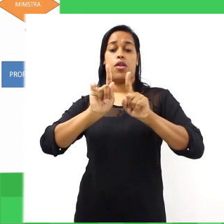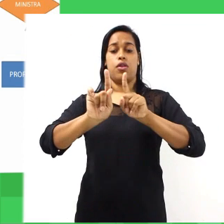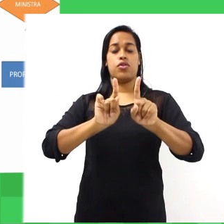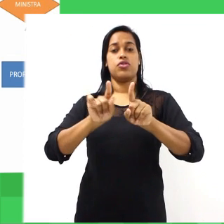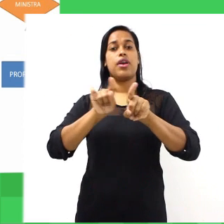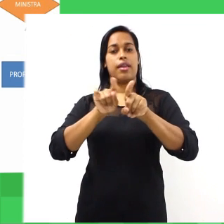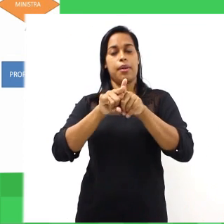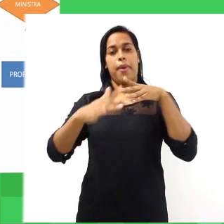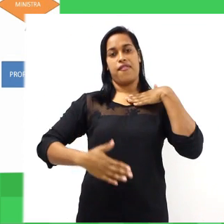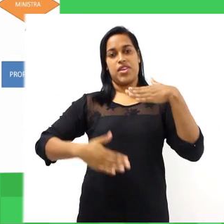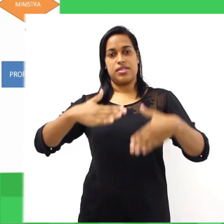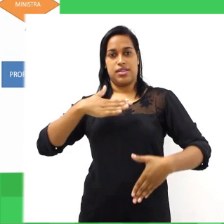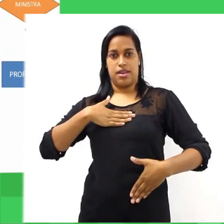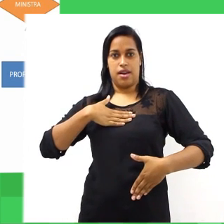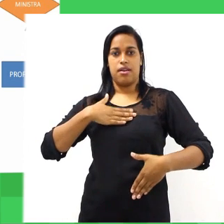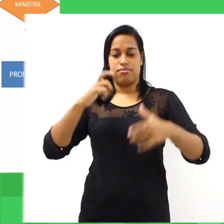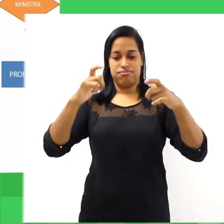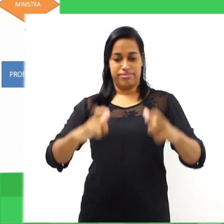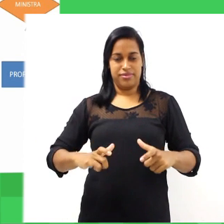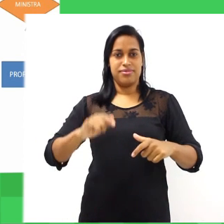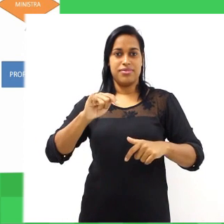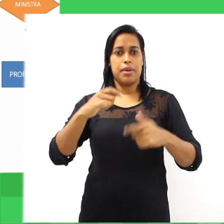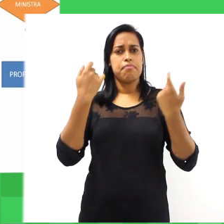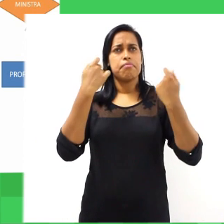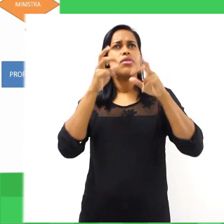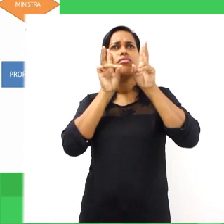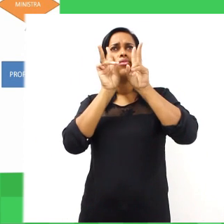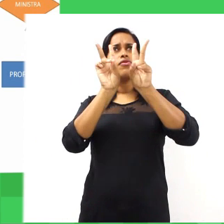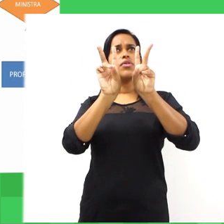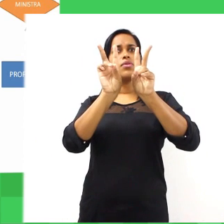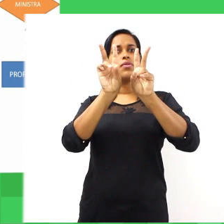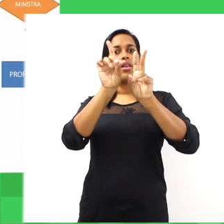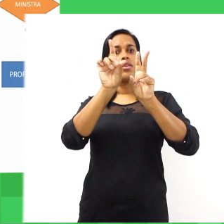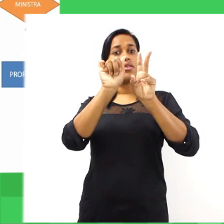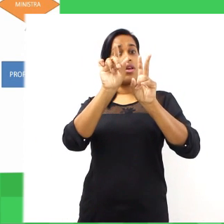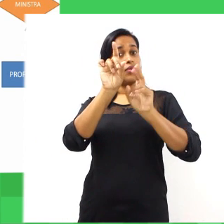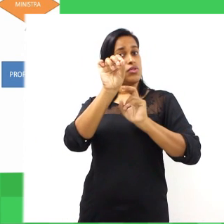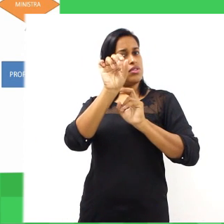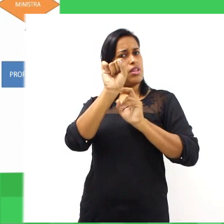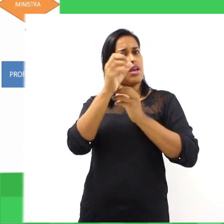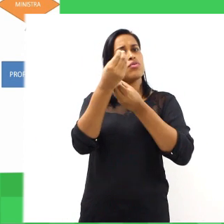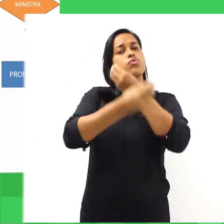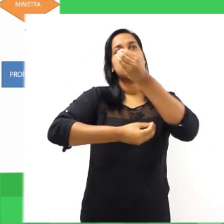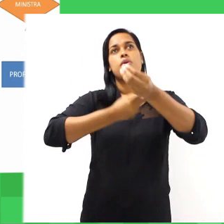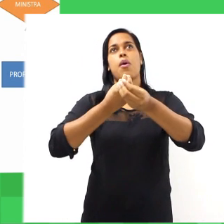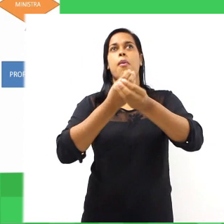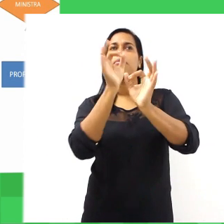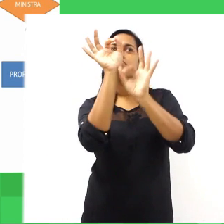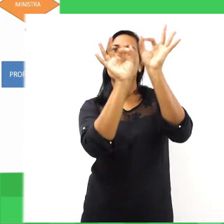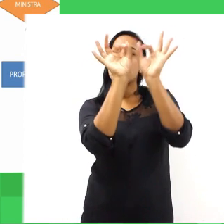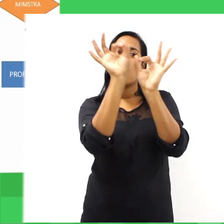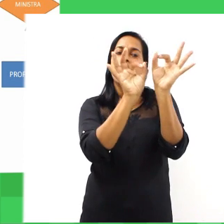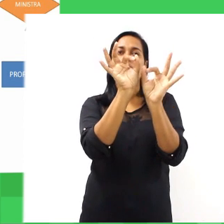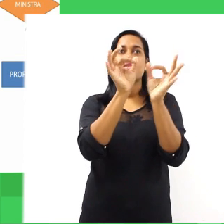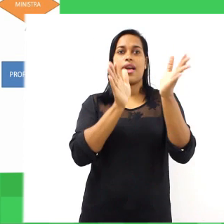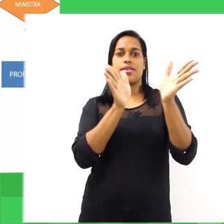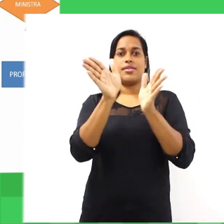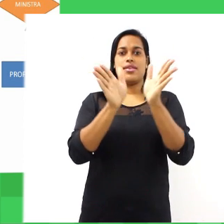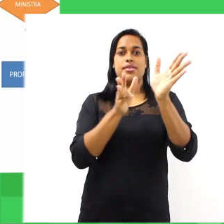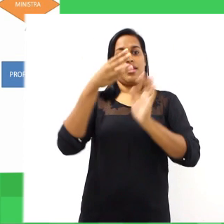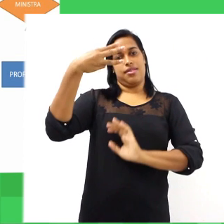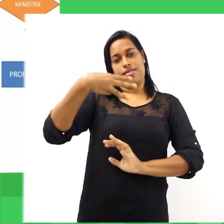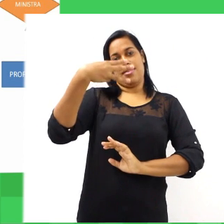nível físico. Podemos visualizar os dados e manipular um banco de dados através dessas